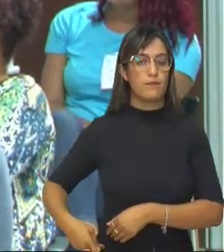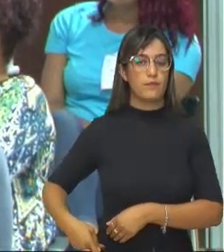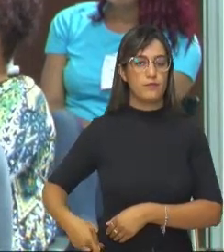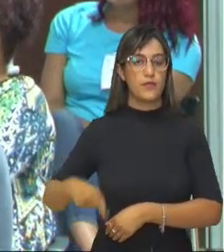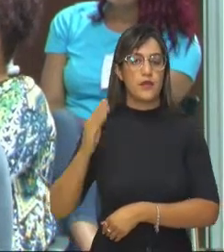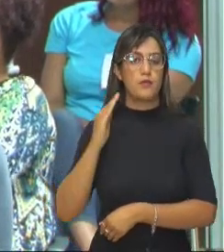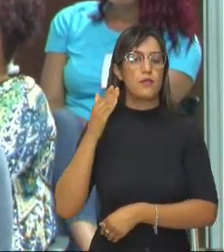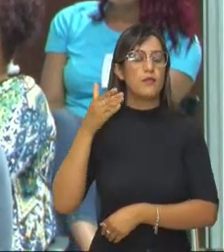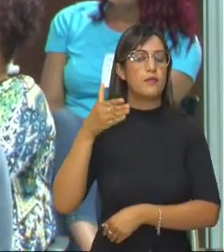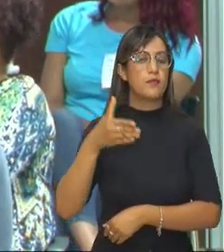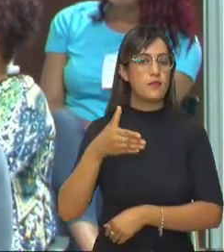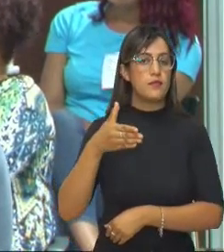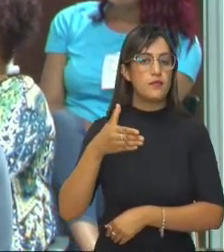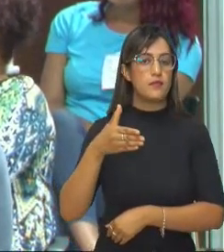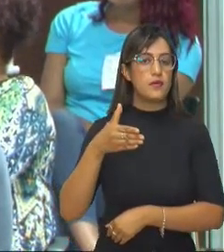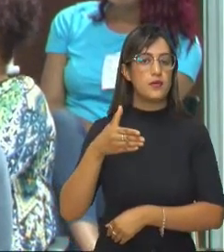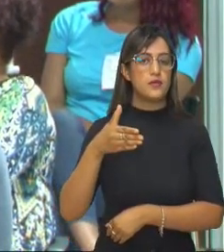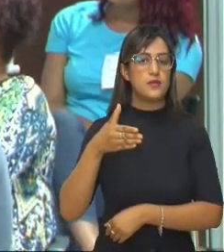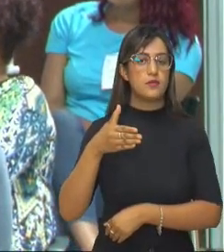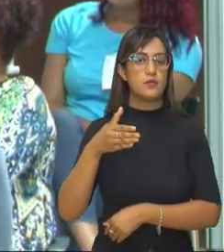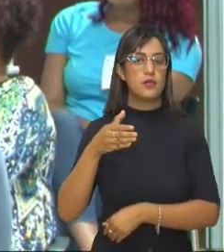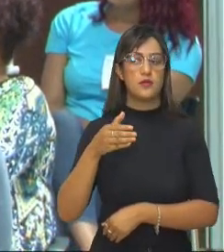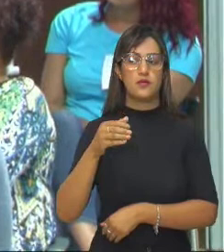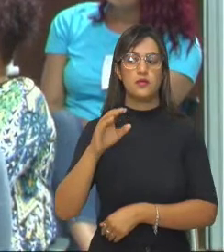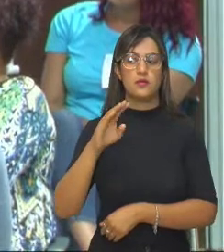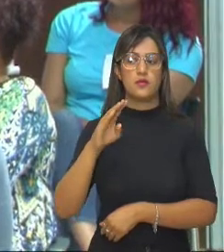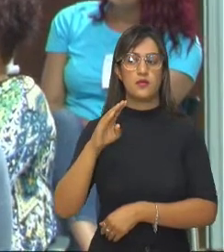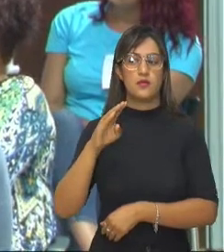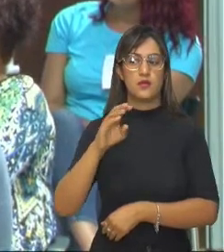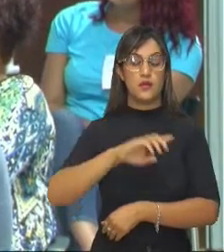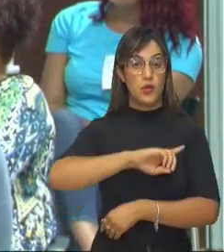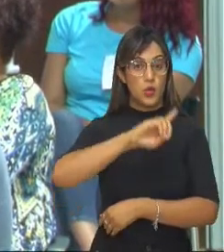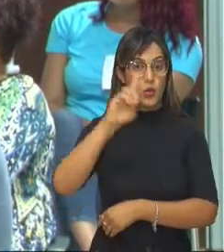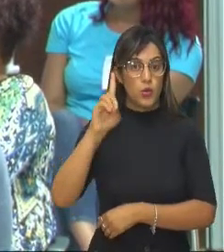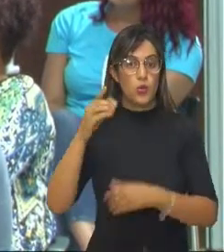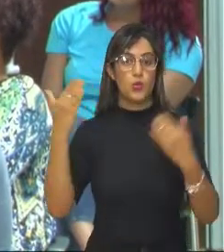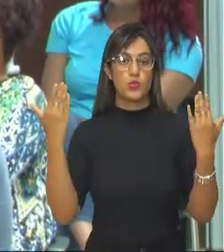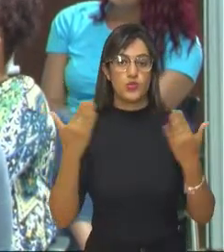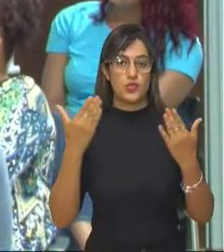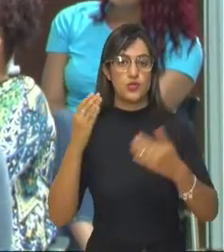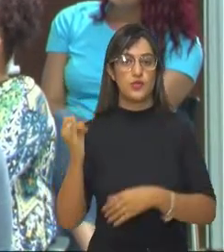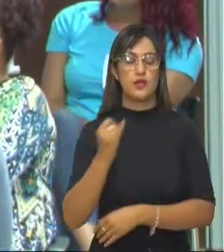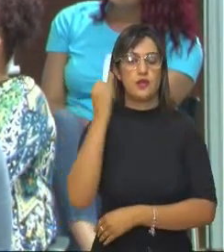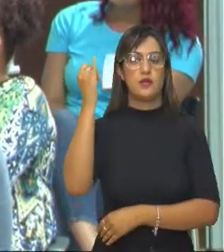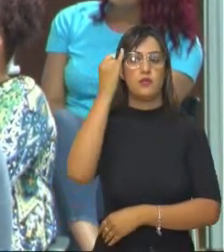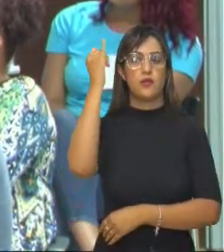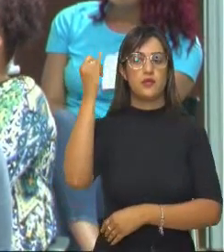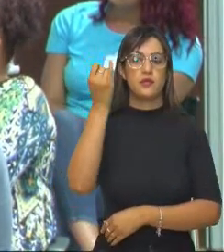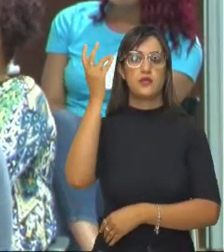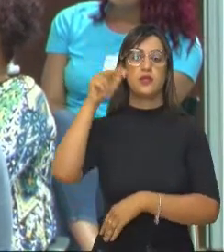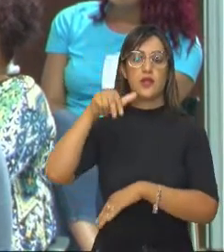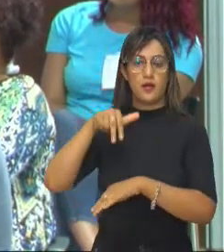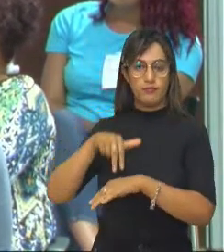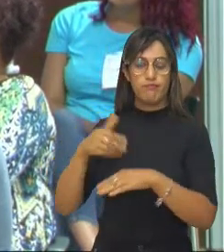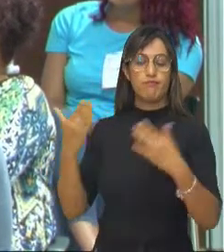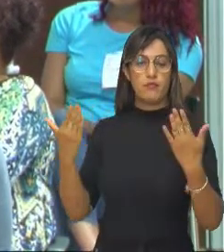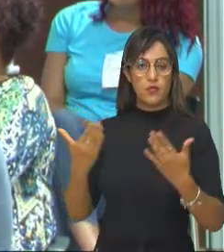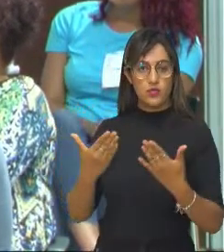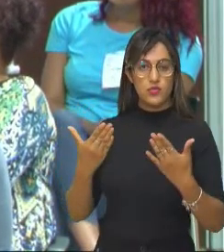que enviasse para cá, para Brasília, no dia de hoje, uma pessoa trans que pudesse estar conosco nesse evento. E o evento